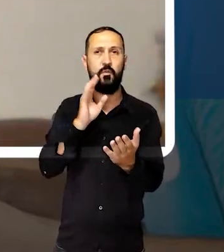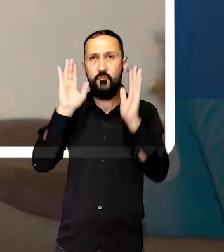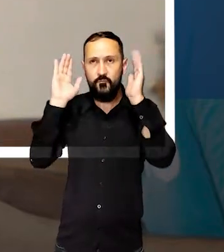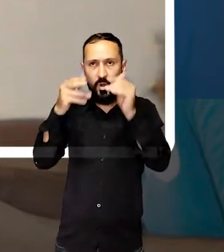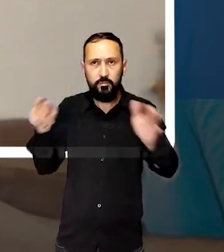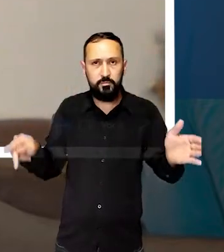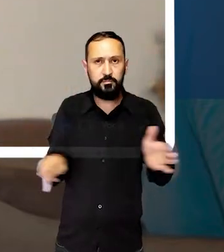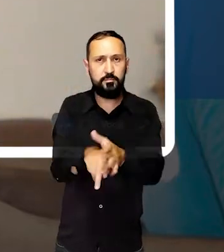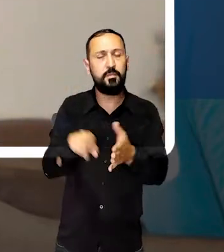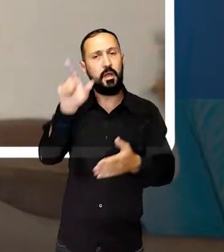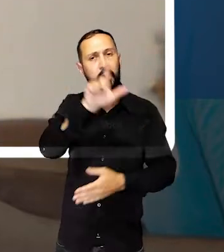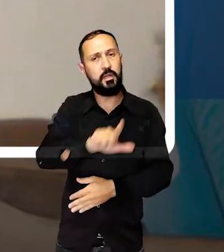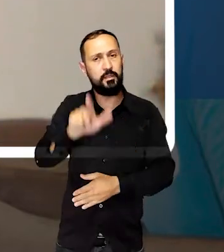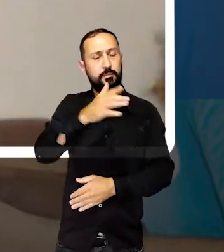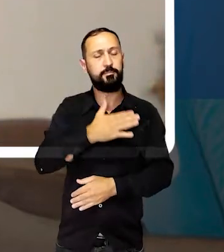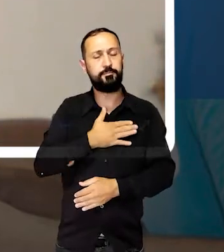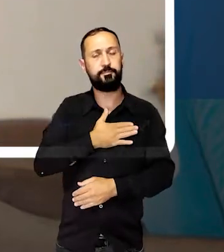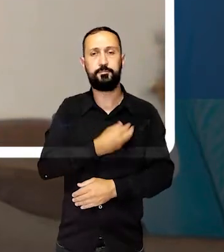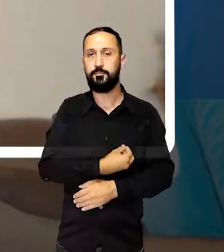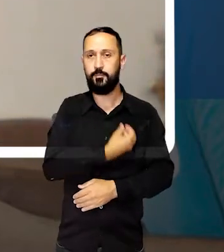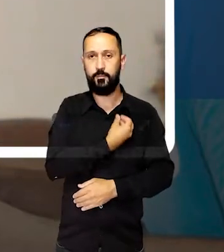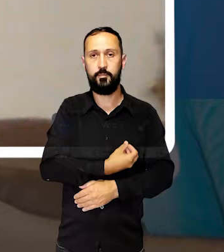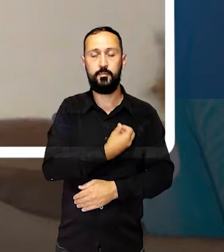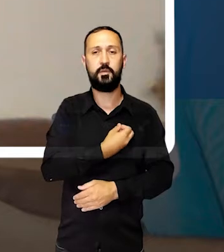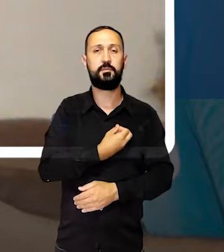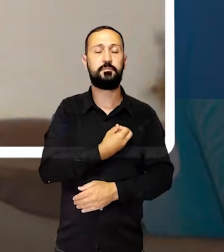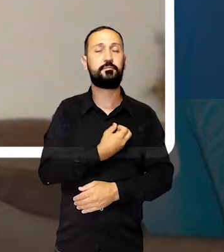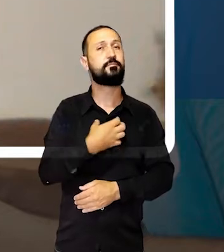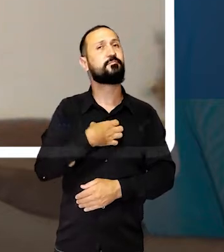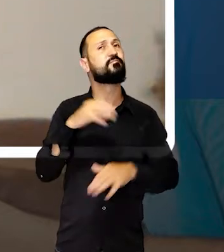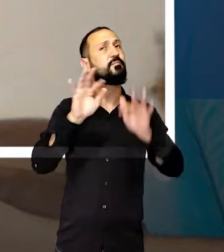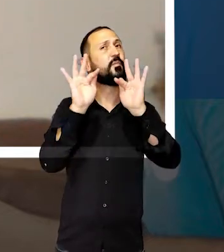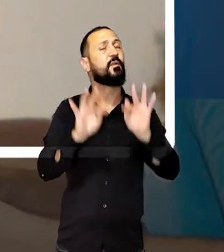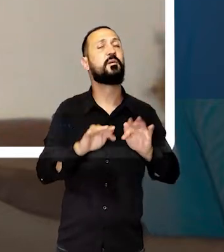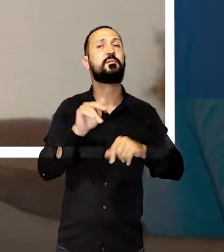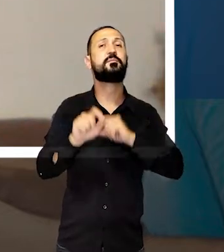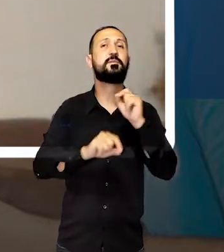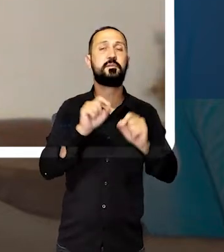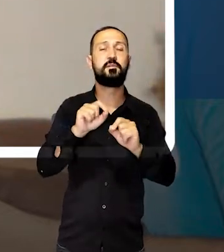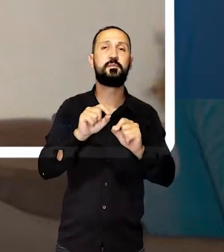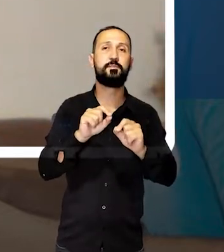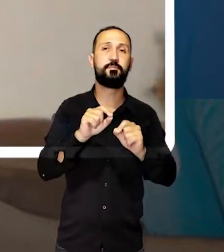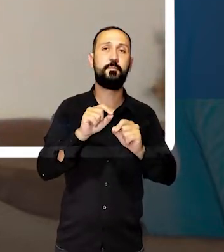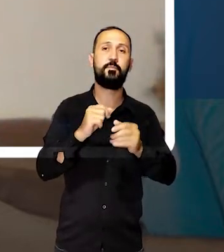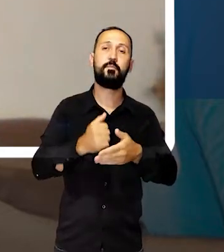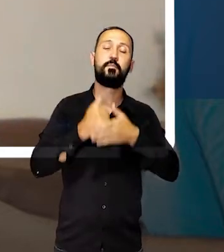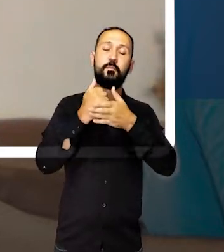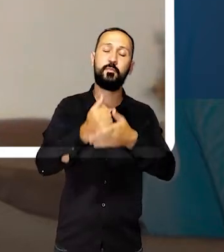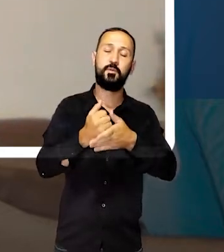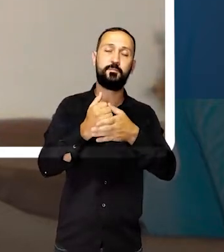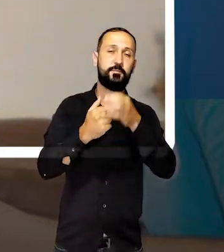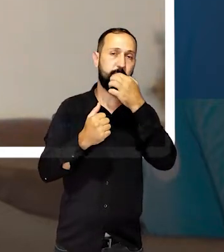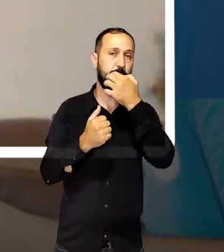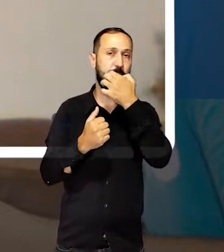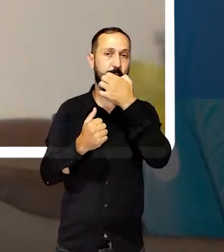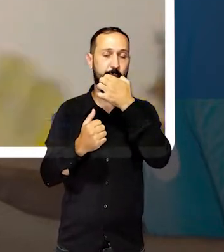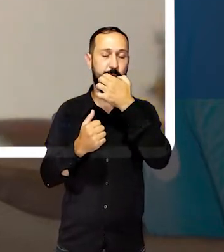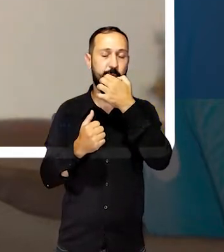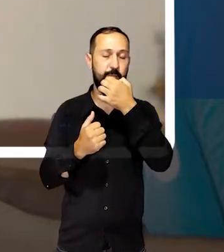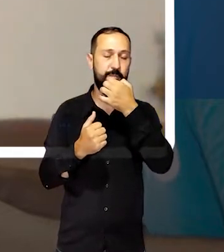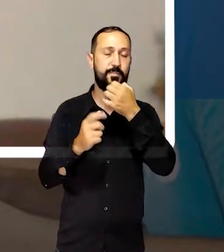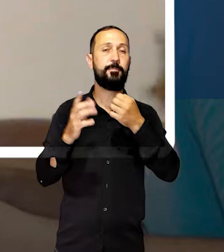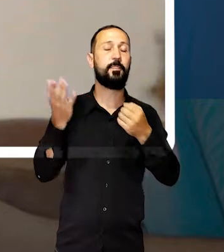eu foquei a literatura na minha vida. Eu fico feliz de ver que isso surtiu frutos.